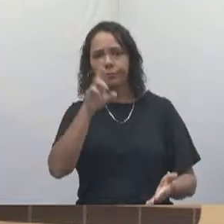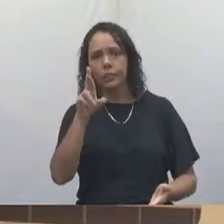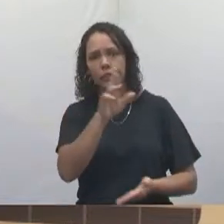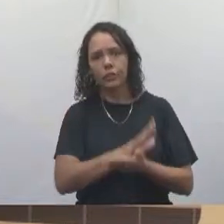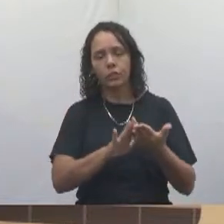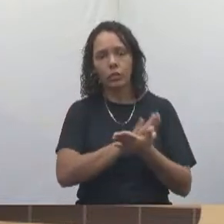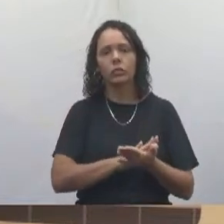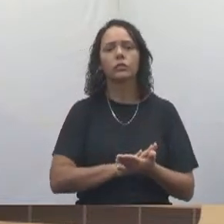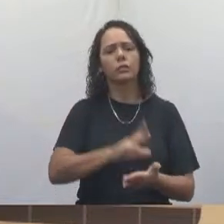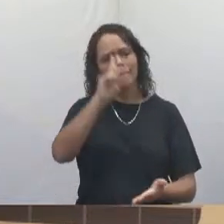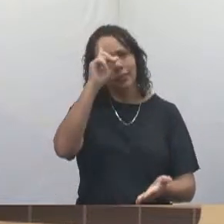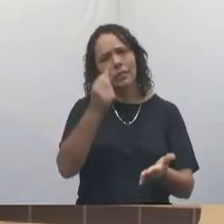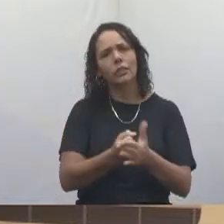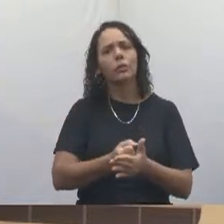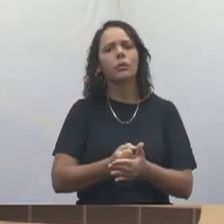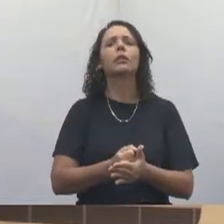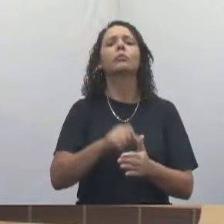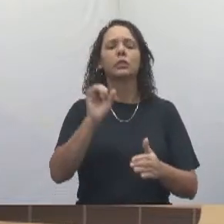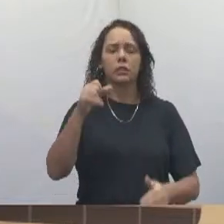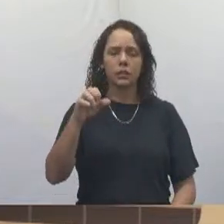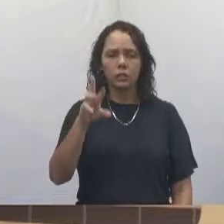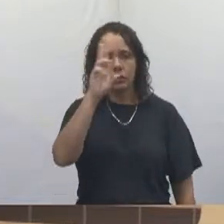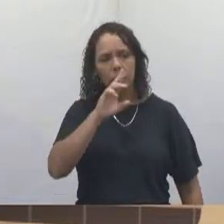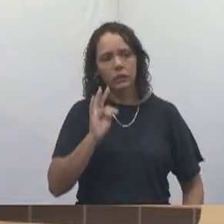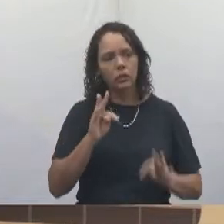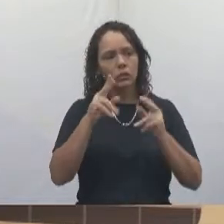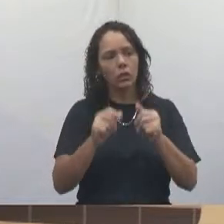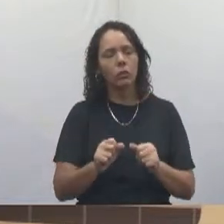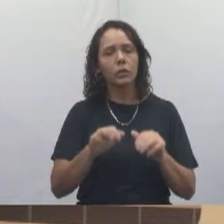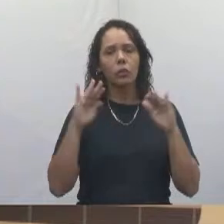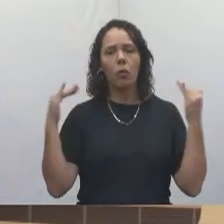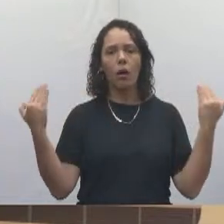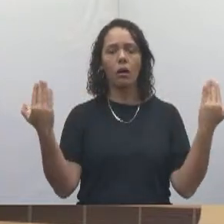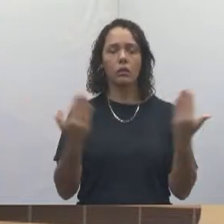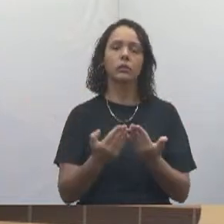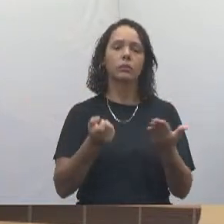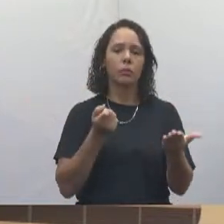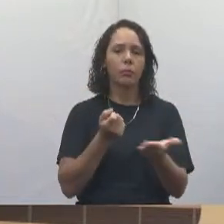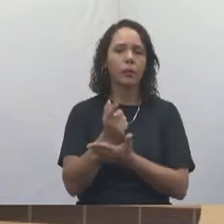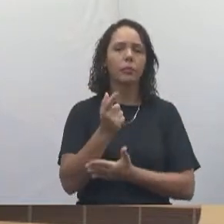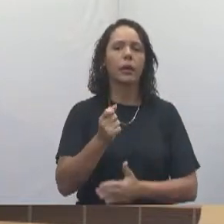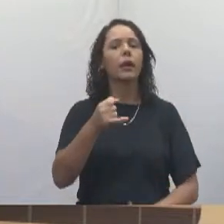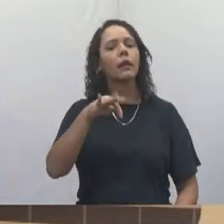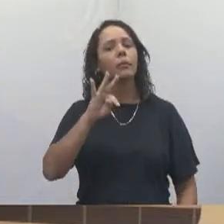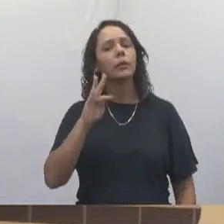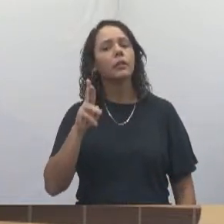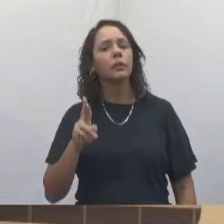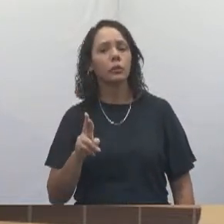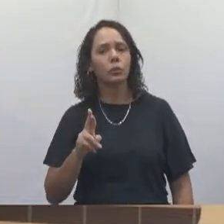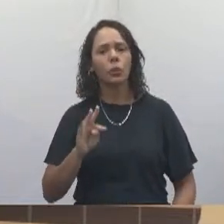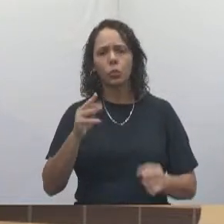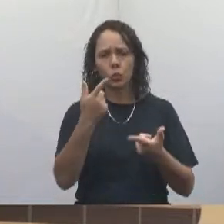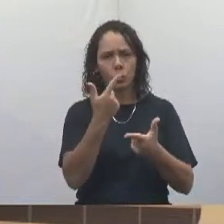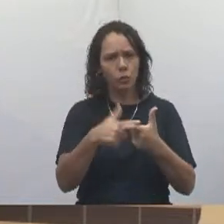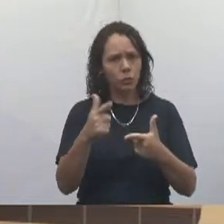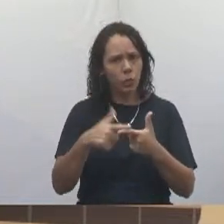determinamos fiscalização em todos os condomínios fechados para corrigir a implantação. Corrigimos todas as